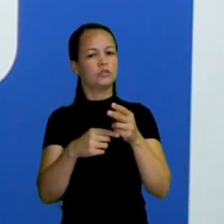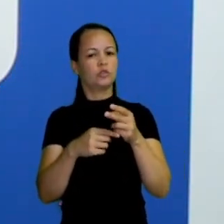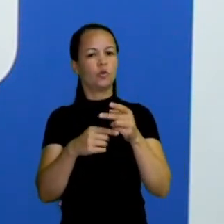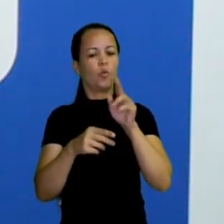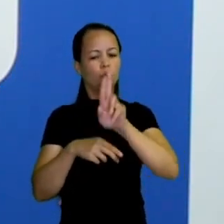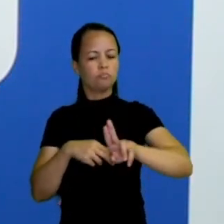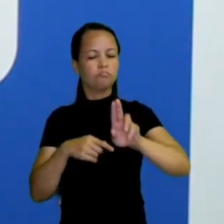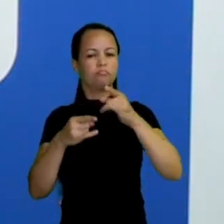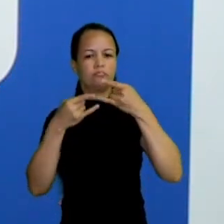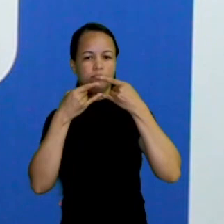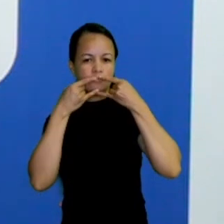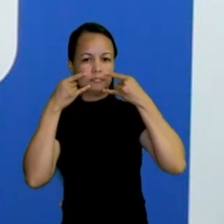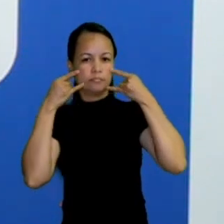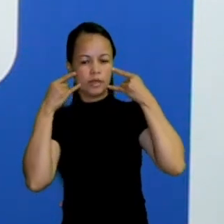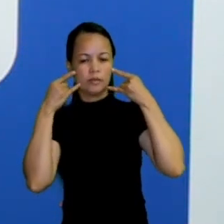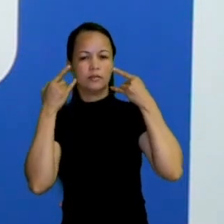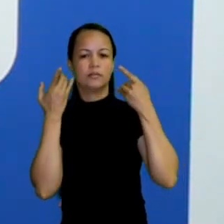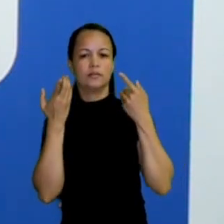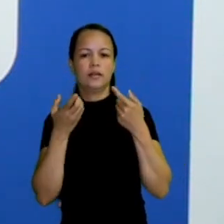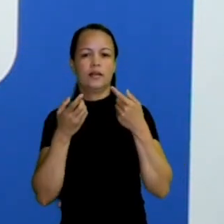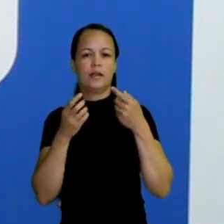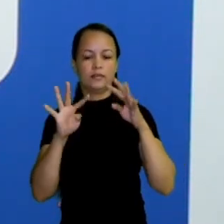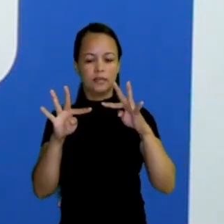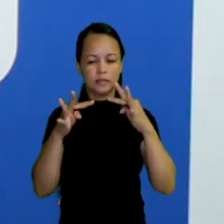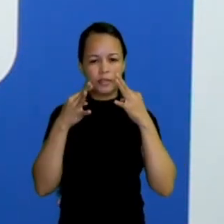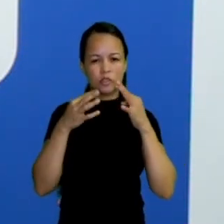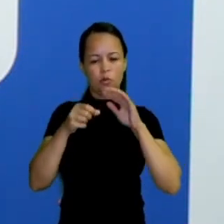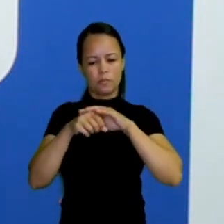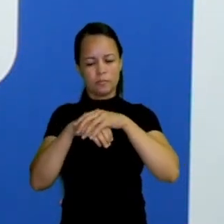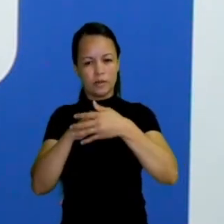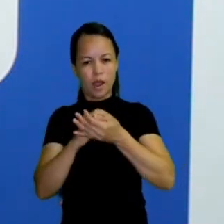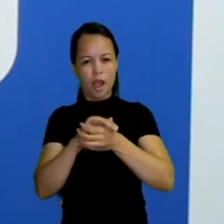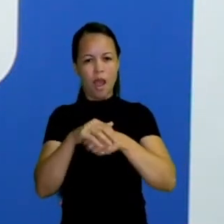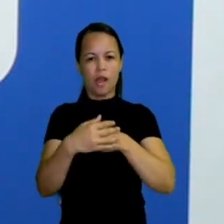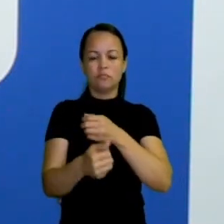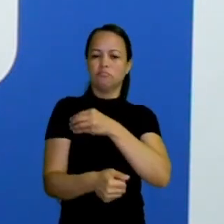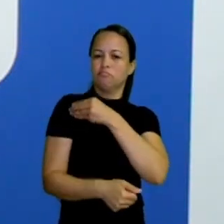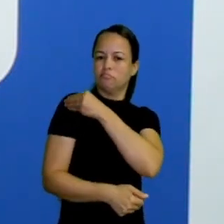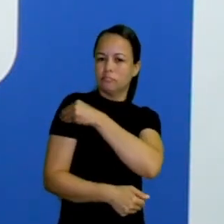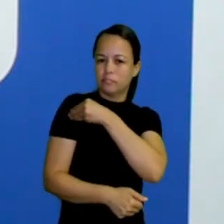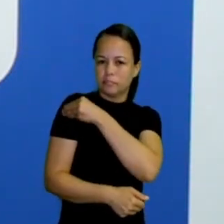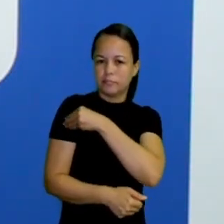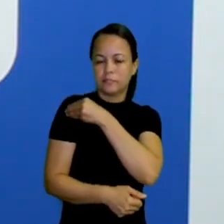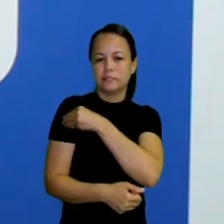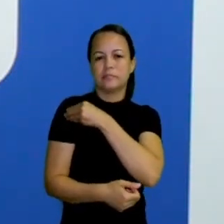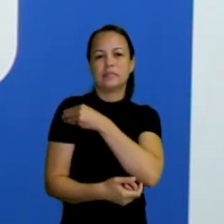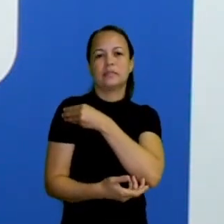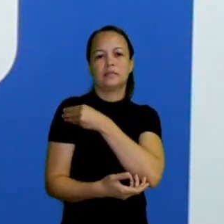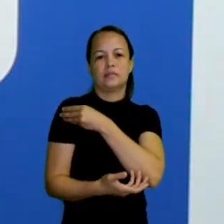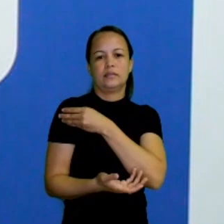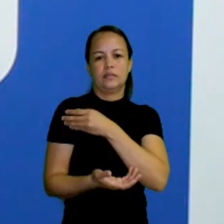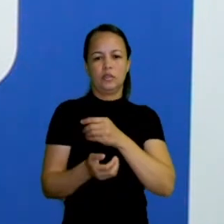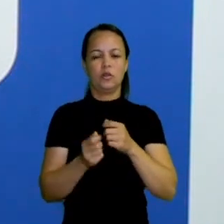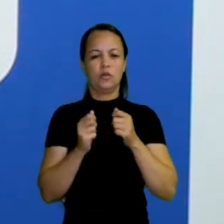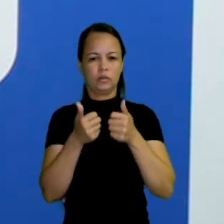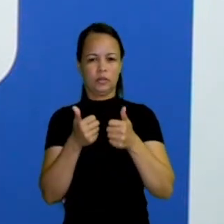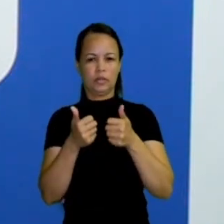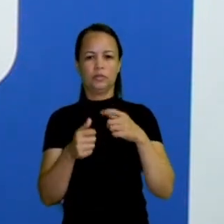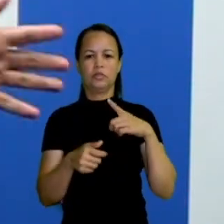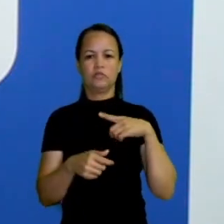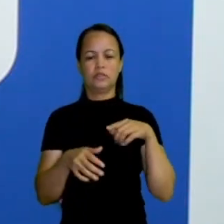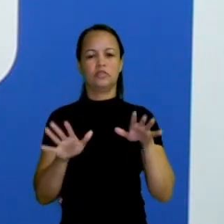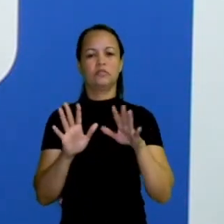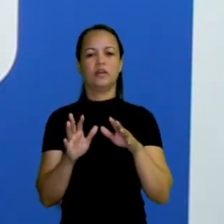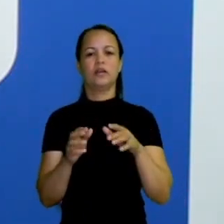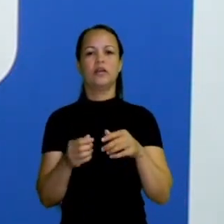suas máscaras, tenham atenção, botem um álcool em gel lá na bolsa, uma embalagenzinha, viu? Que vocês tiverem.